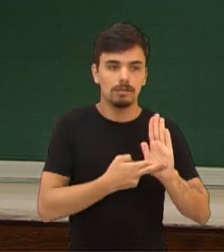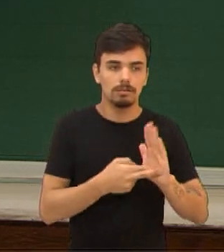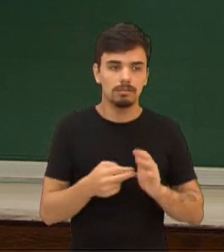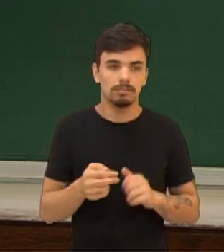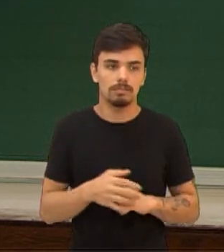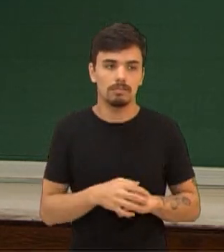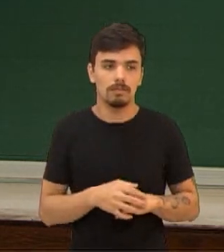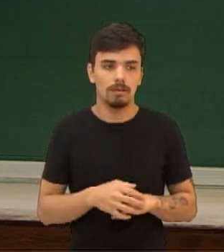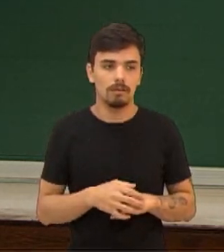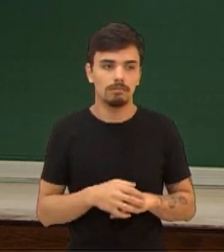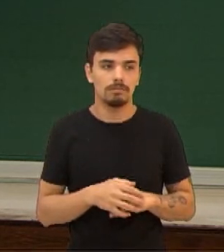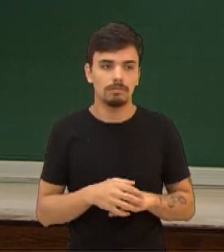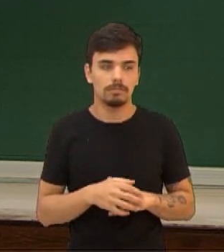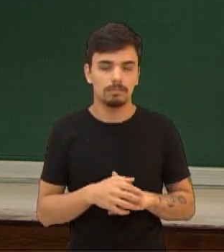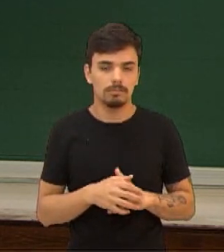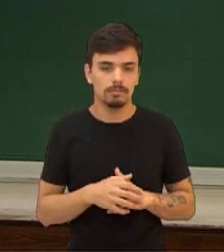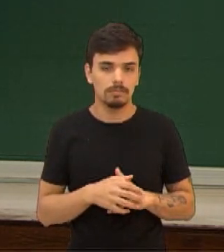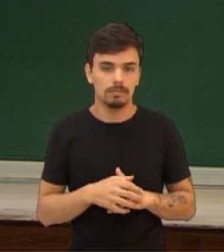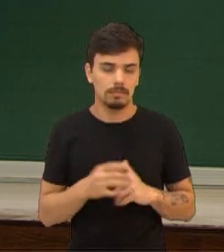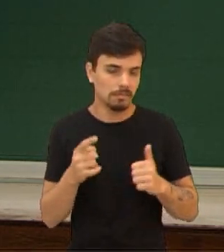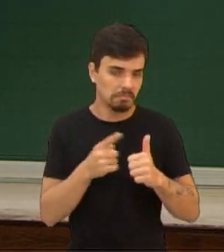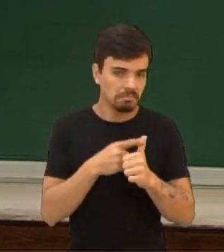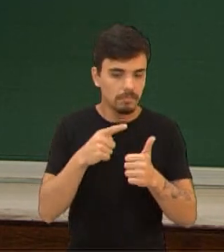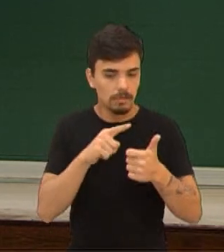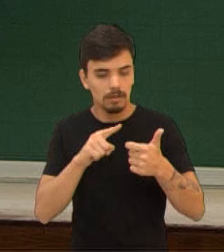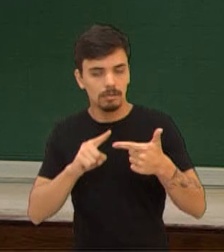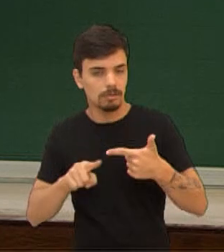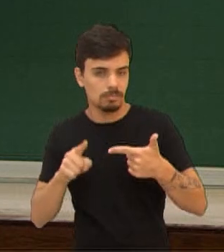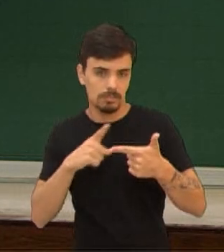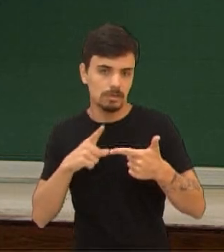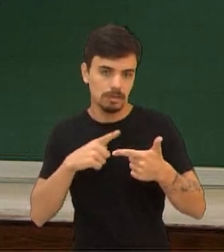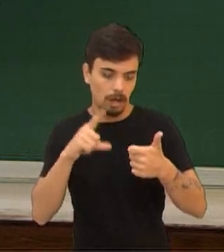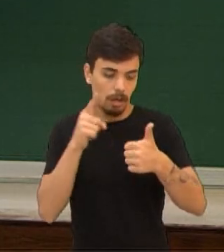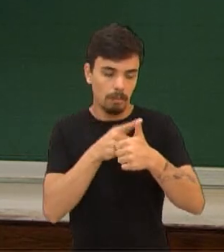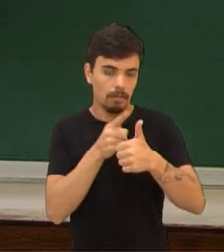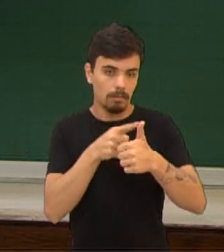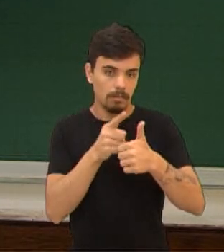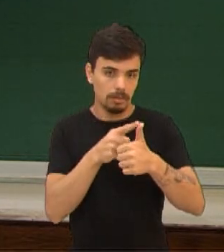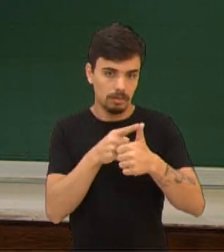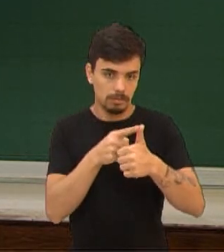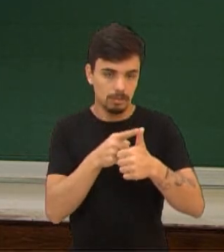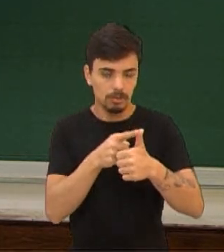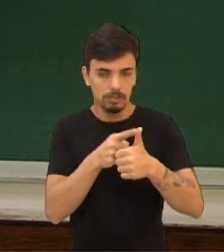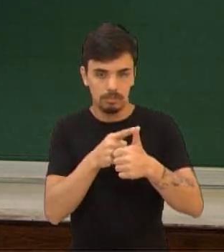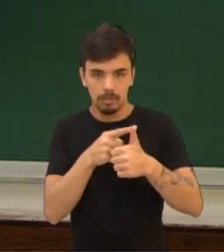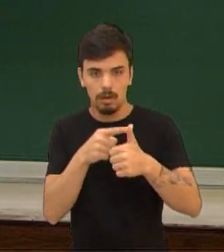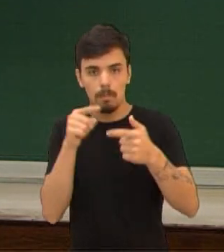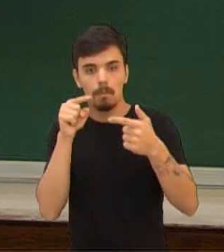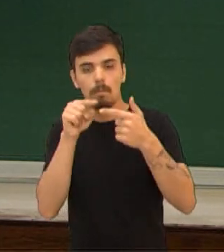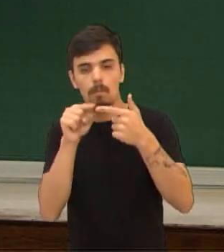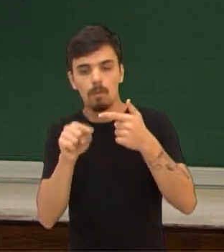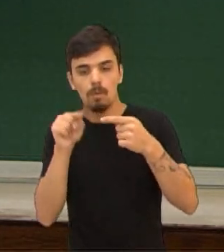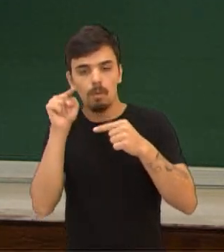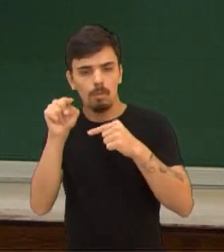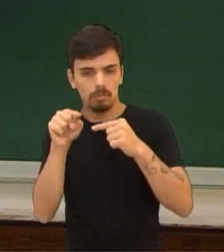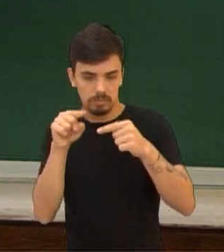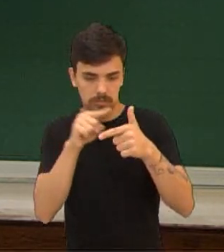malhas, ou primeira ou segunda, né? Tem uma ordem, a primeira é a dos nós, dos pontos, e a segunda é das